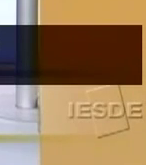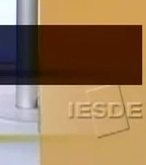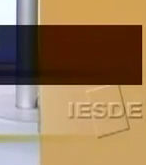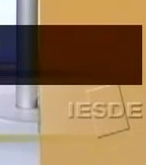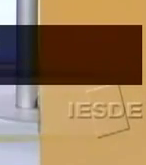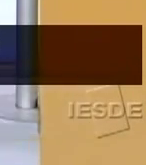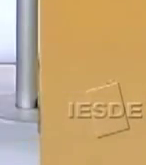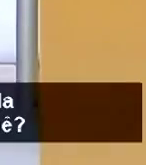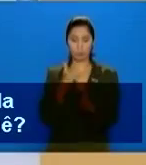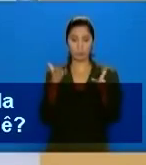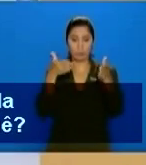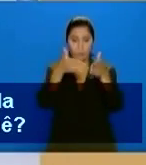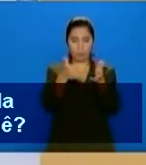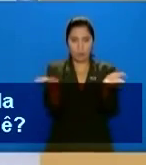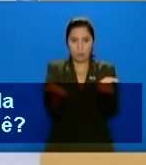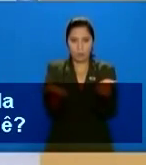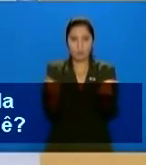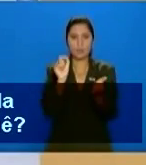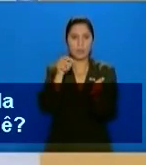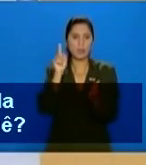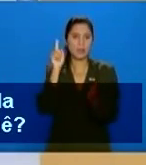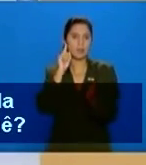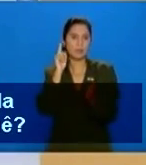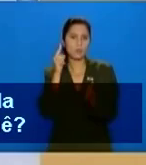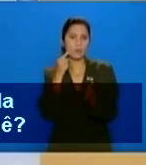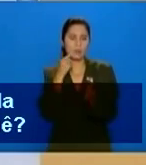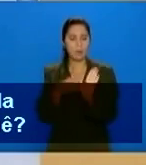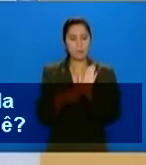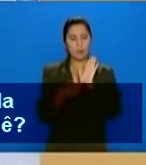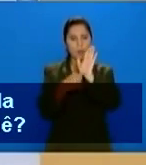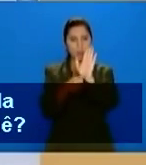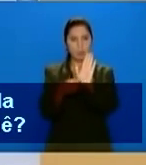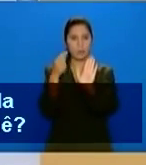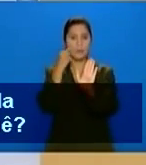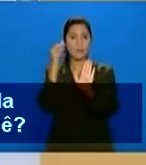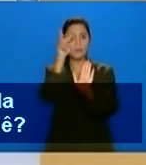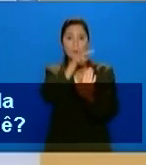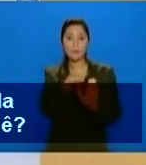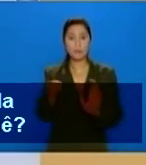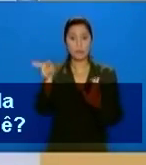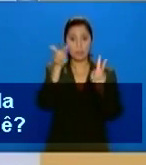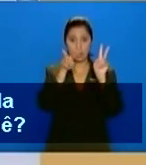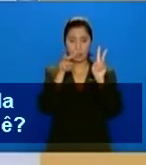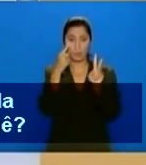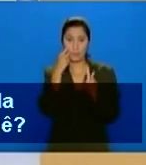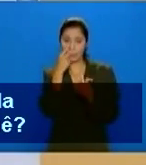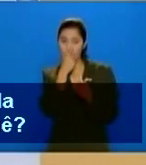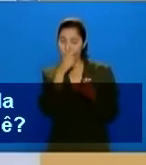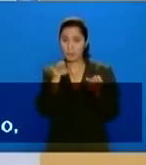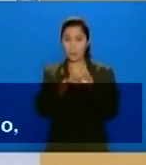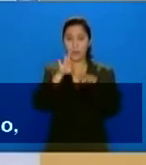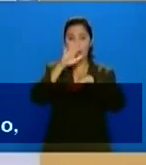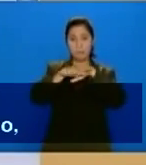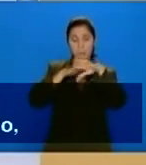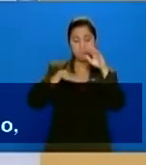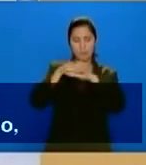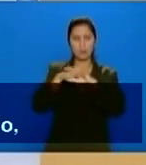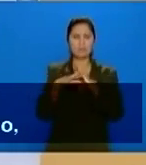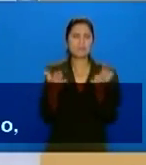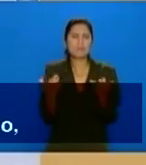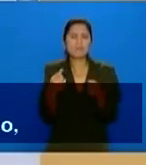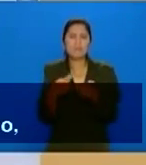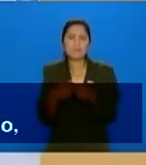nosso enfoque agora vai ser a surdez representada pela visão e pelas mãos. Por quê?